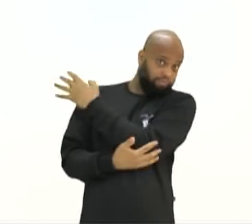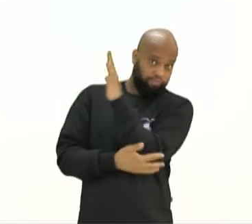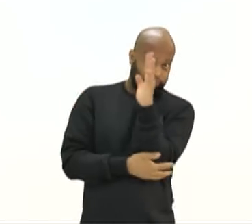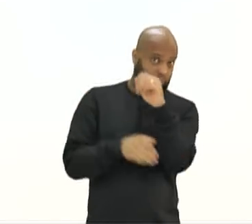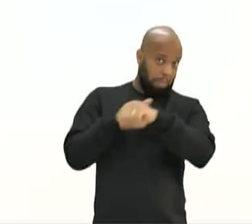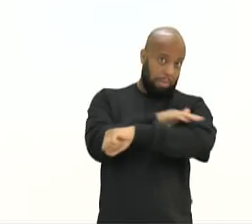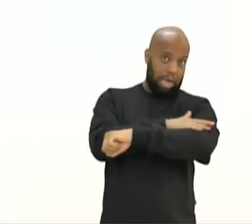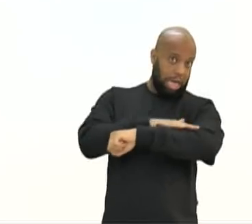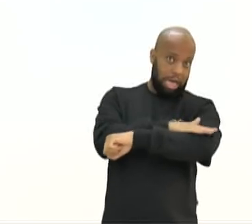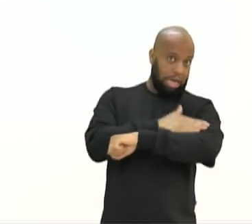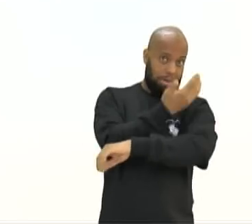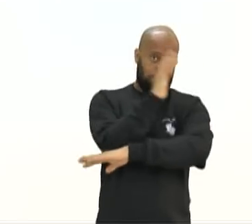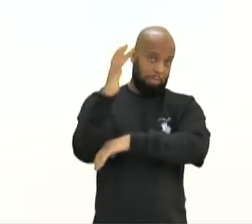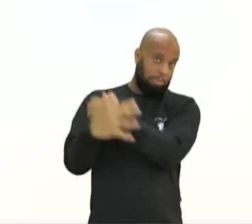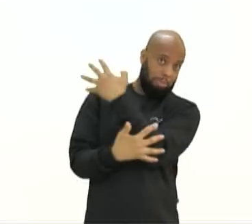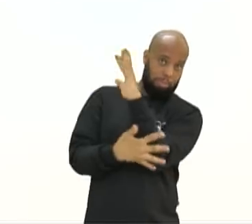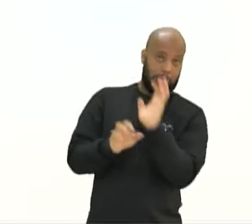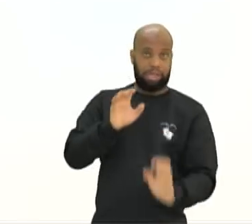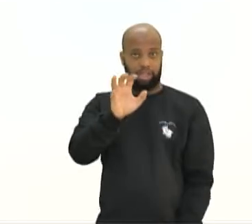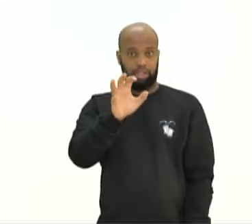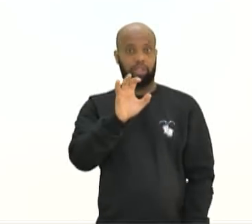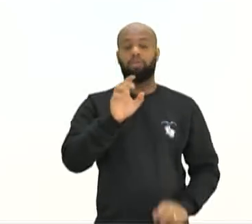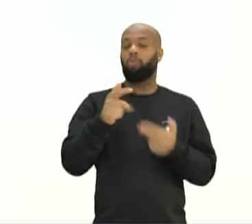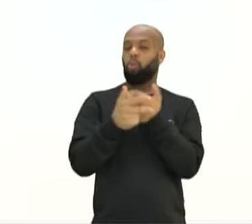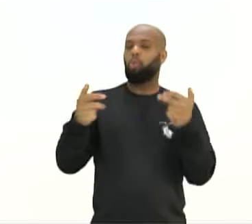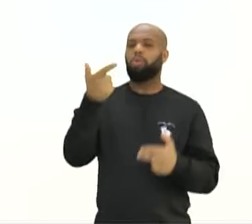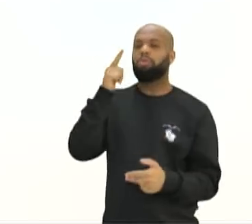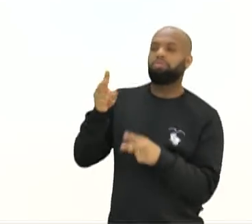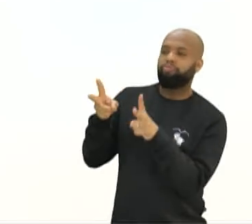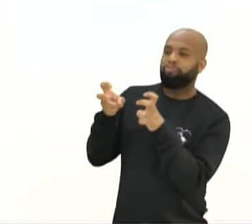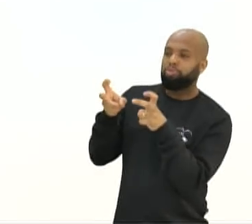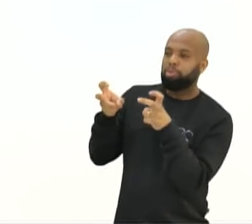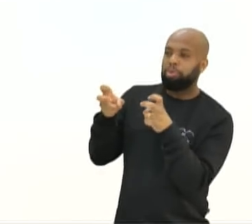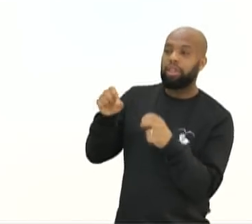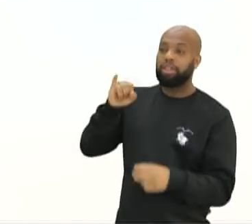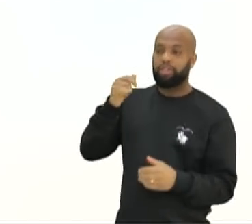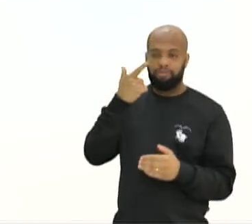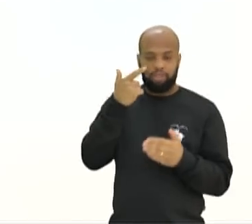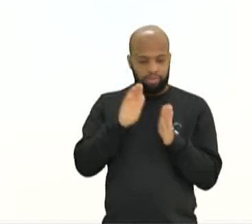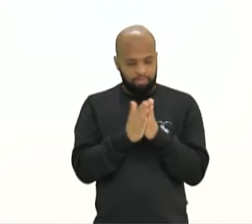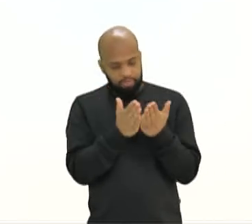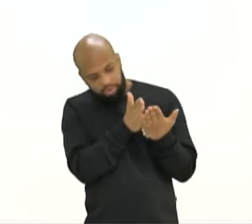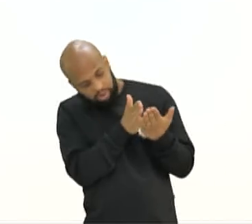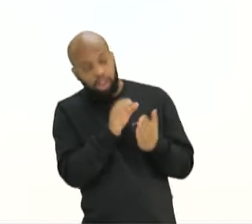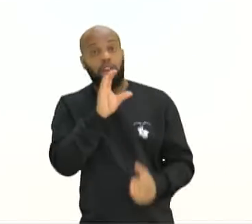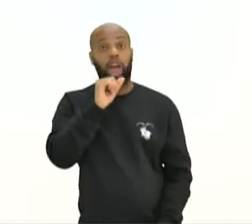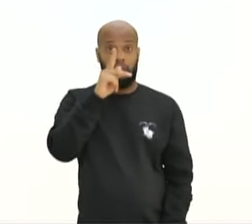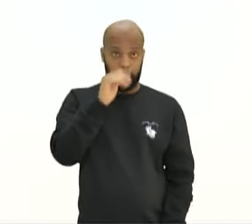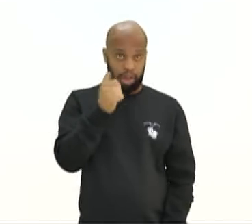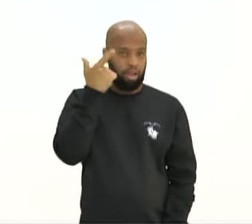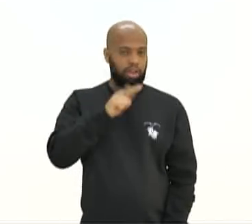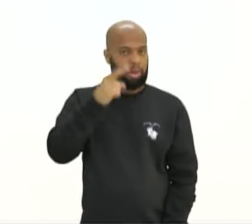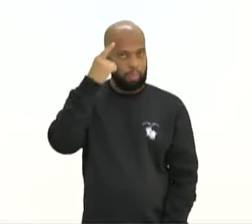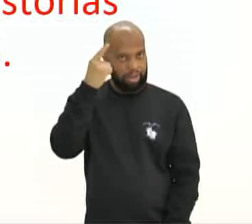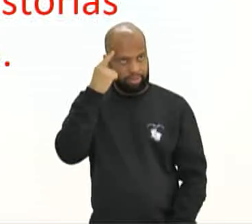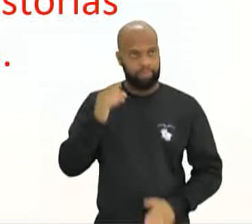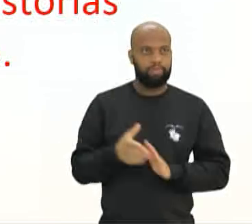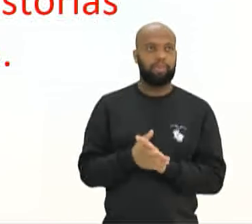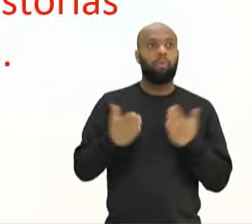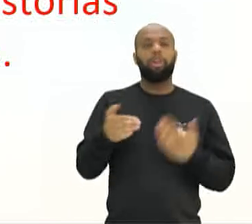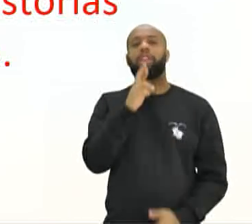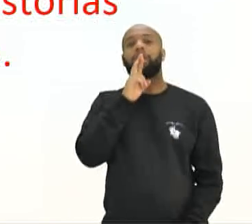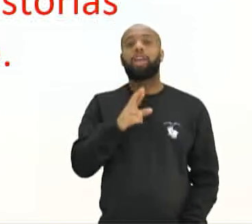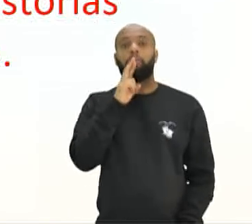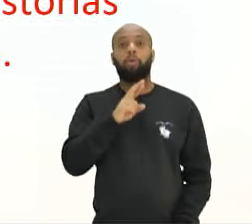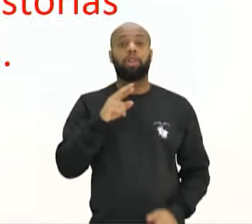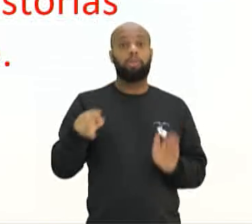num parque, algo desse tipo. Então, são coisas que a gente tem que imaginar para a gente começar a levantar hipóteses. Como a